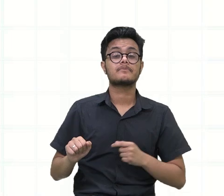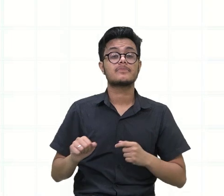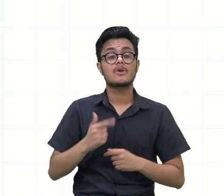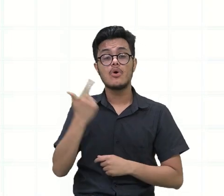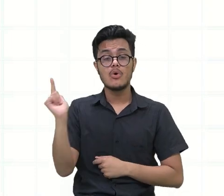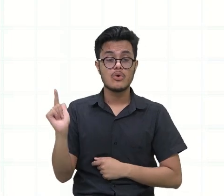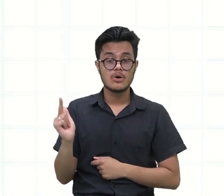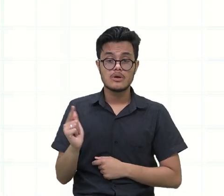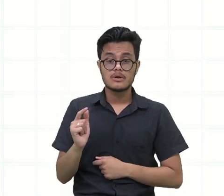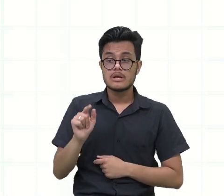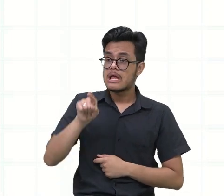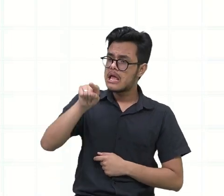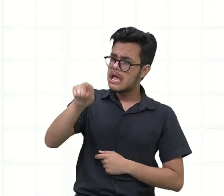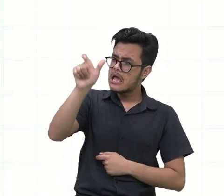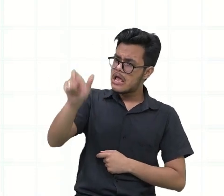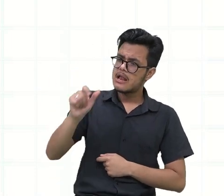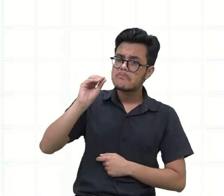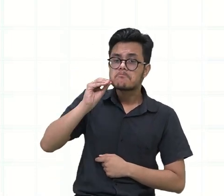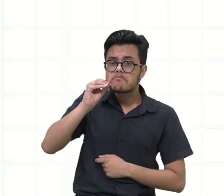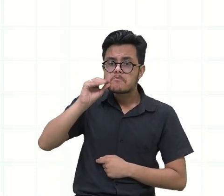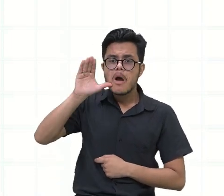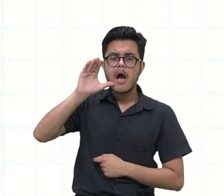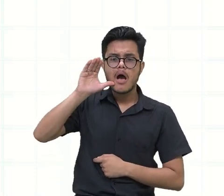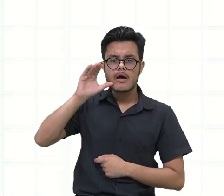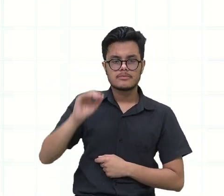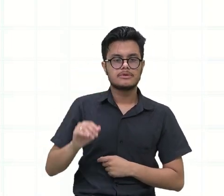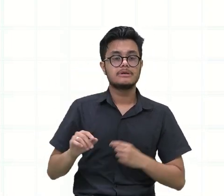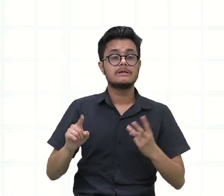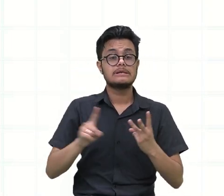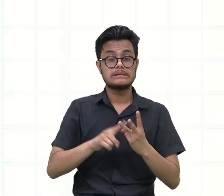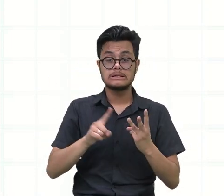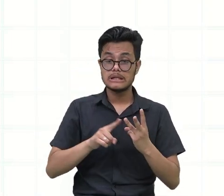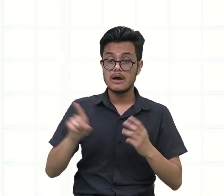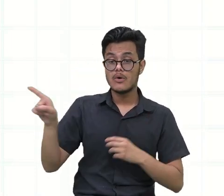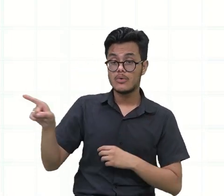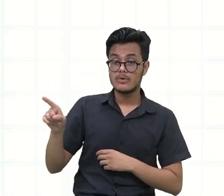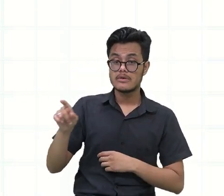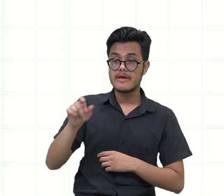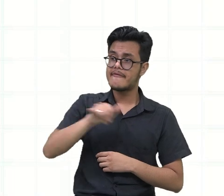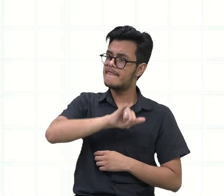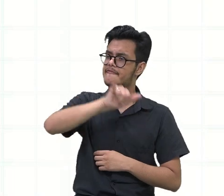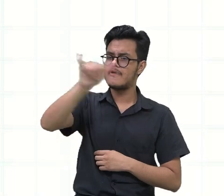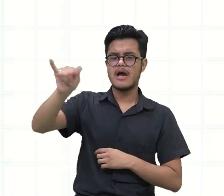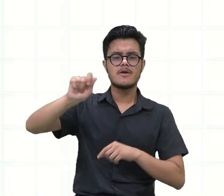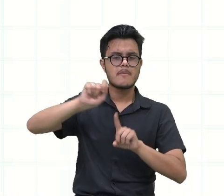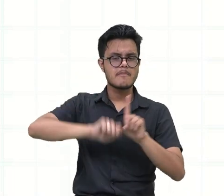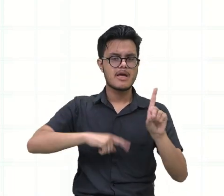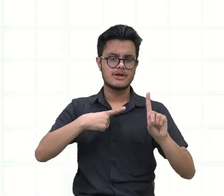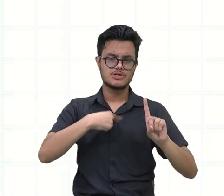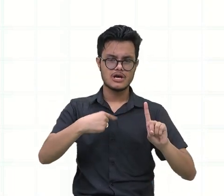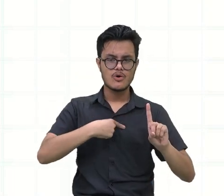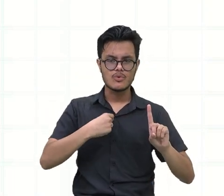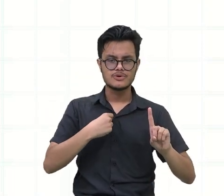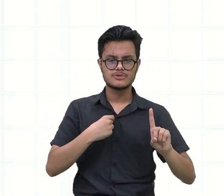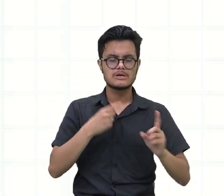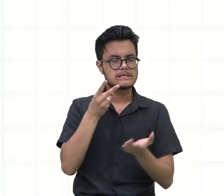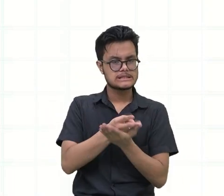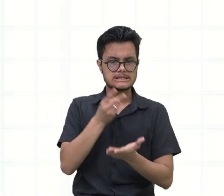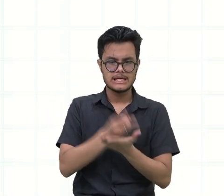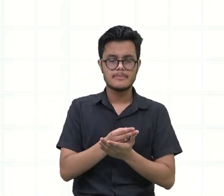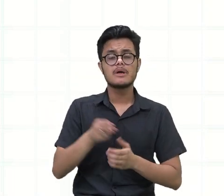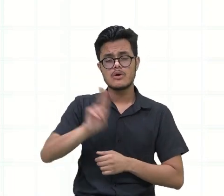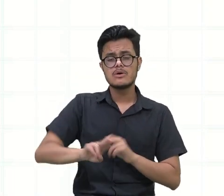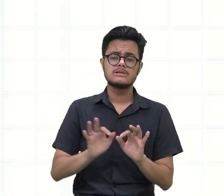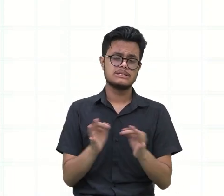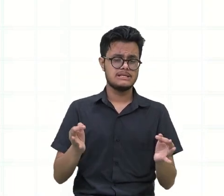Viajarei sempre nas suas férias em agosto. Aqui o verbo. Então, todos esses eu tenho período simples. Por